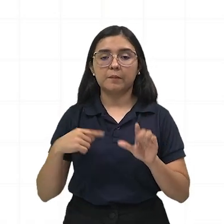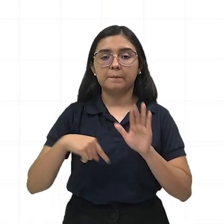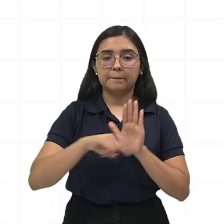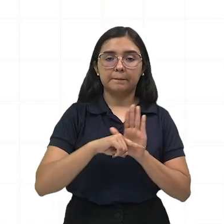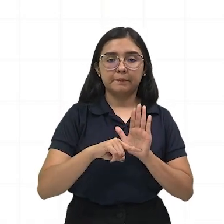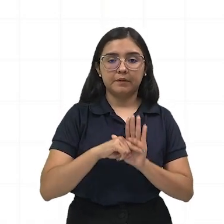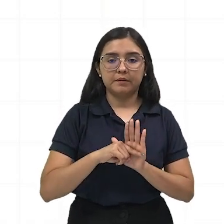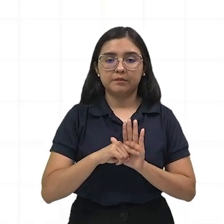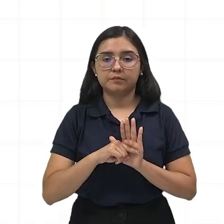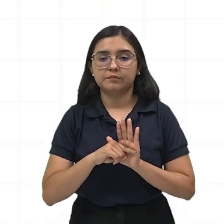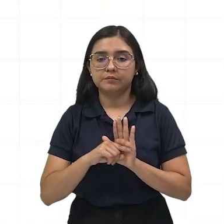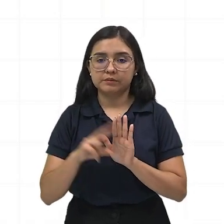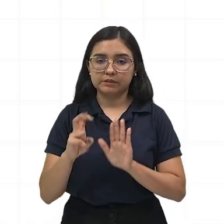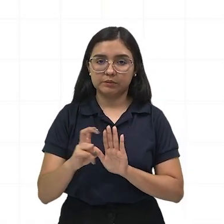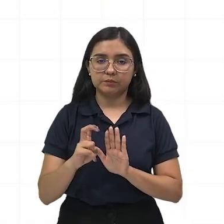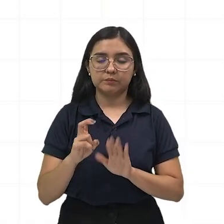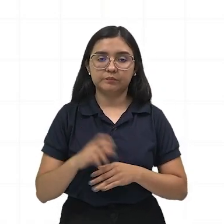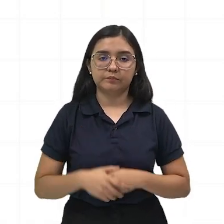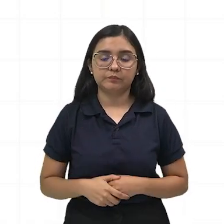-5.